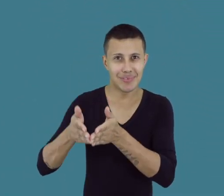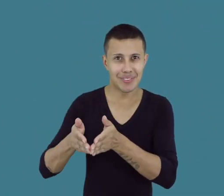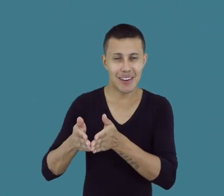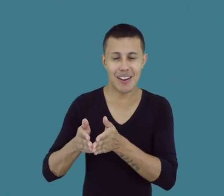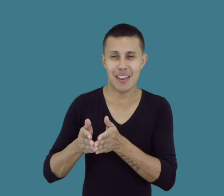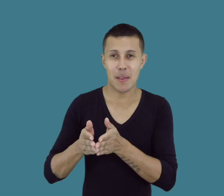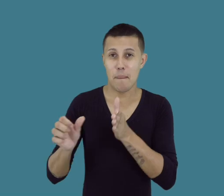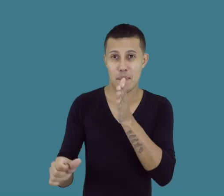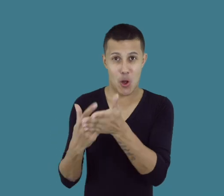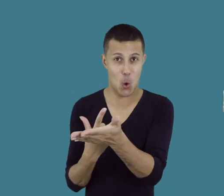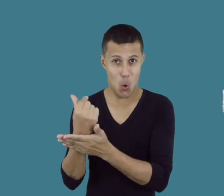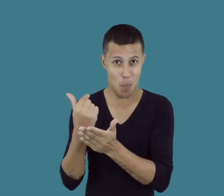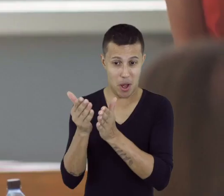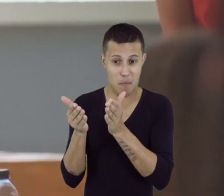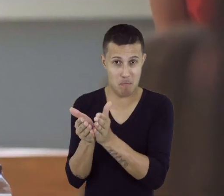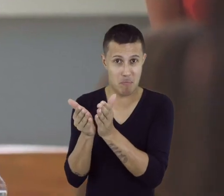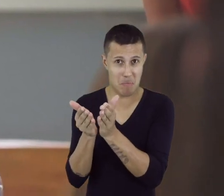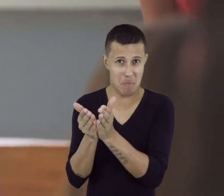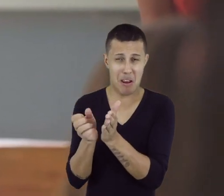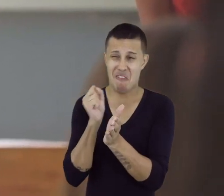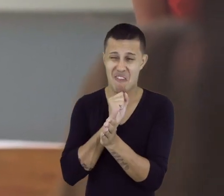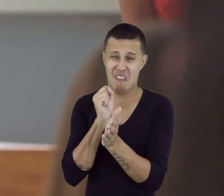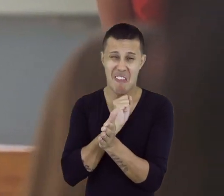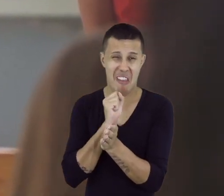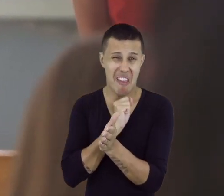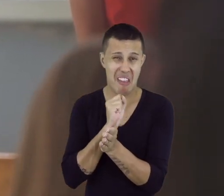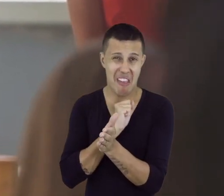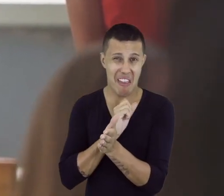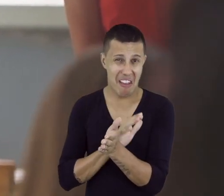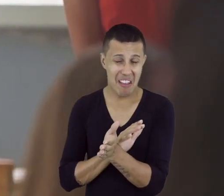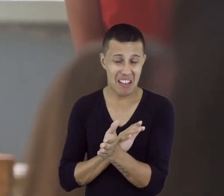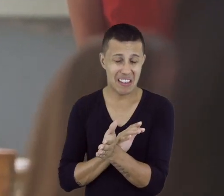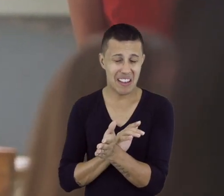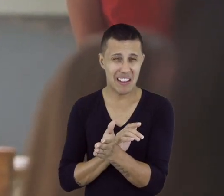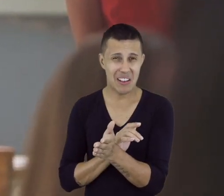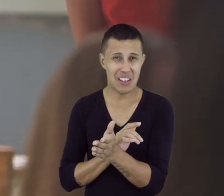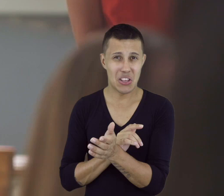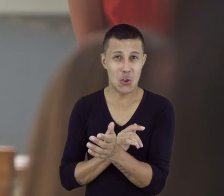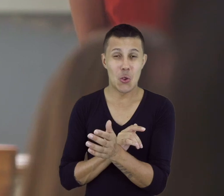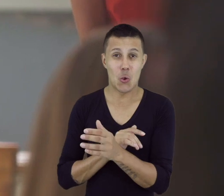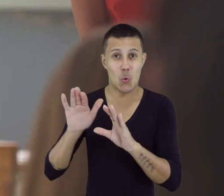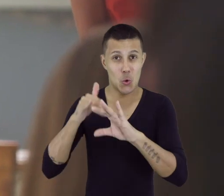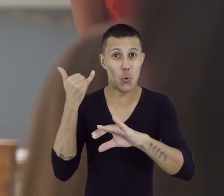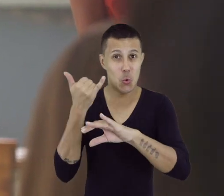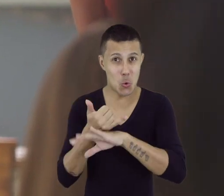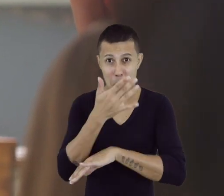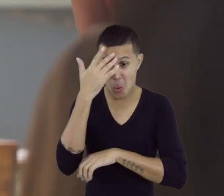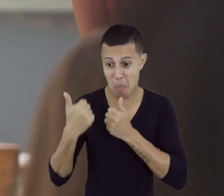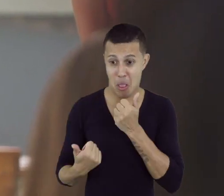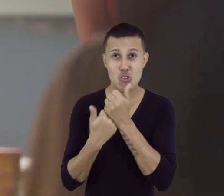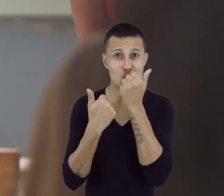do Atlântico. Eu primeiro comprei um barco muito velho, com a ajuda de um seguidor do YouTube que eu